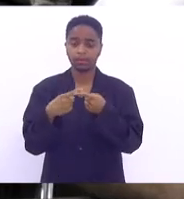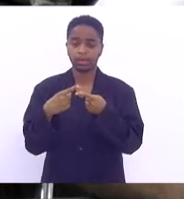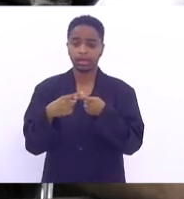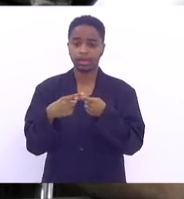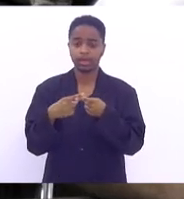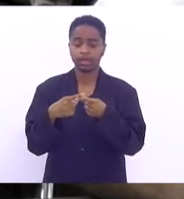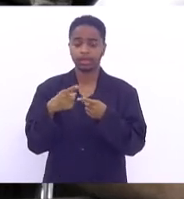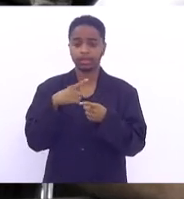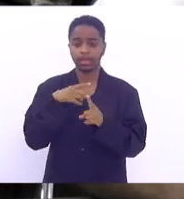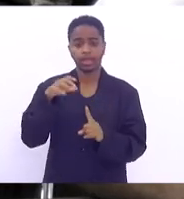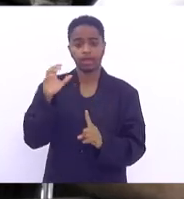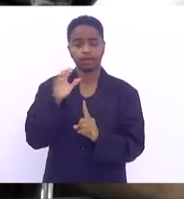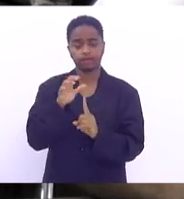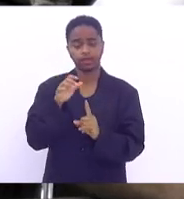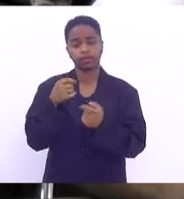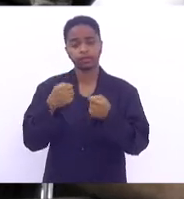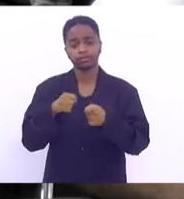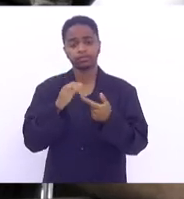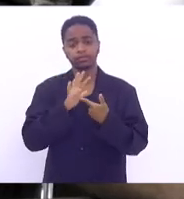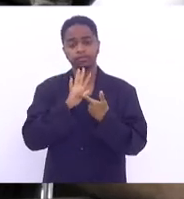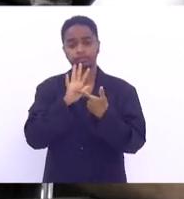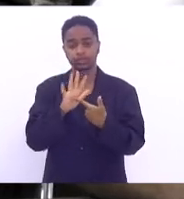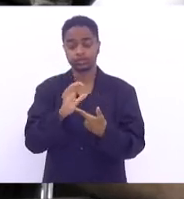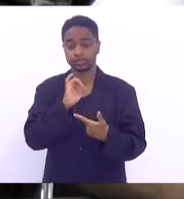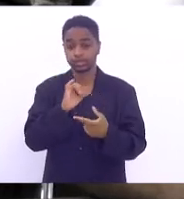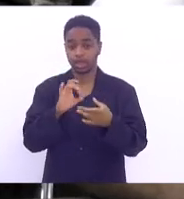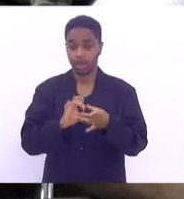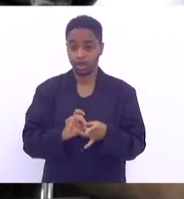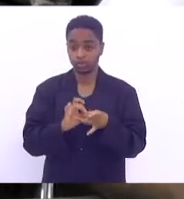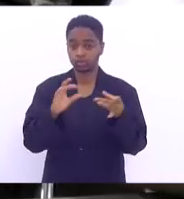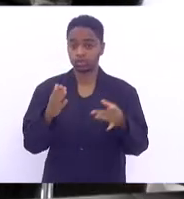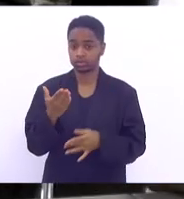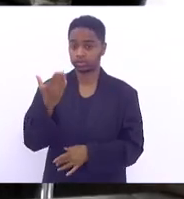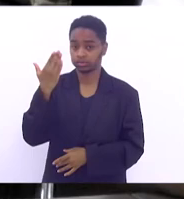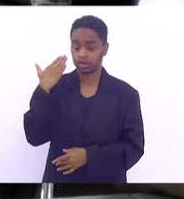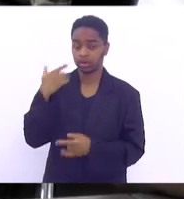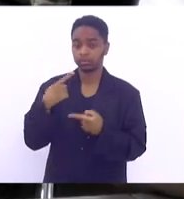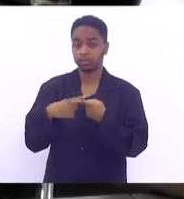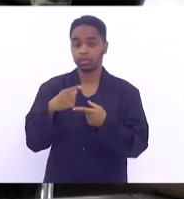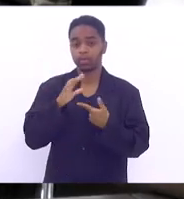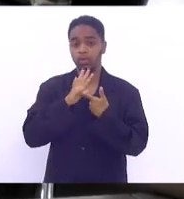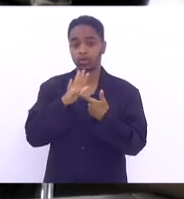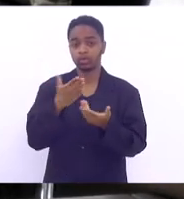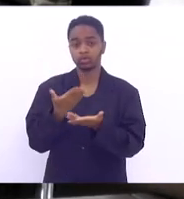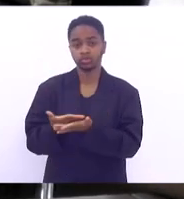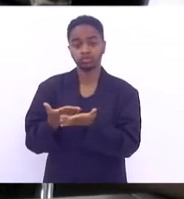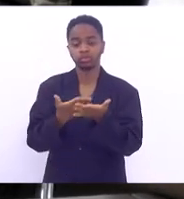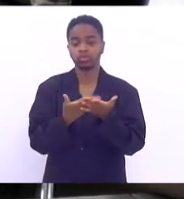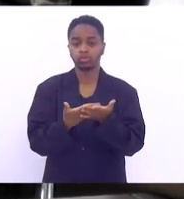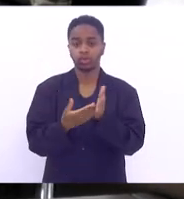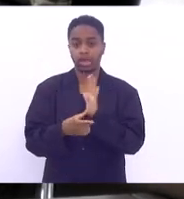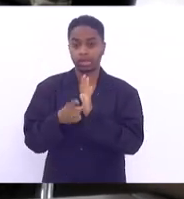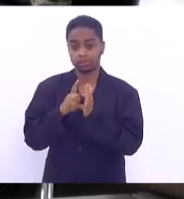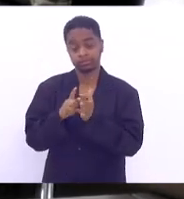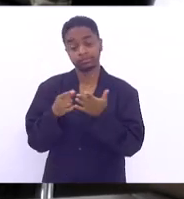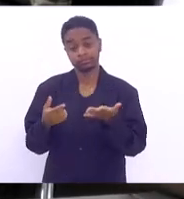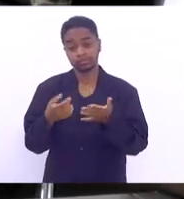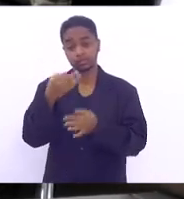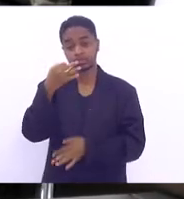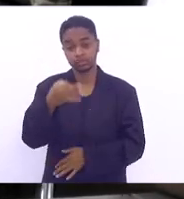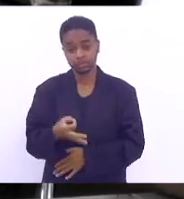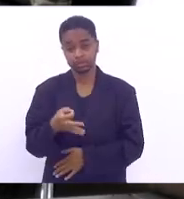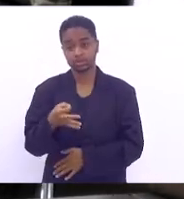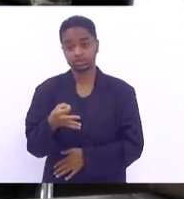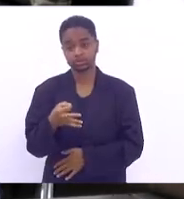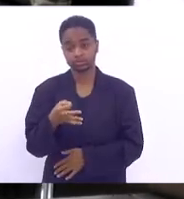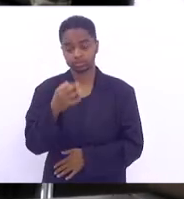mínimo teria que dizer que ele estava autorizado mediante a apresentação de estudo de impacto. Então, mas me permite o certo uma parte, é